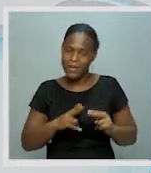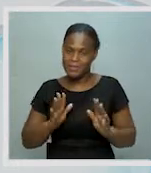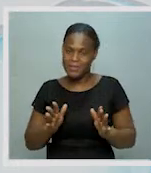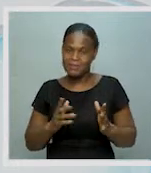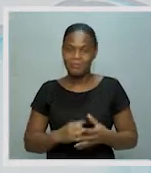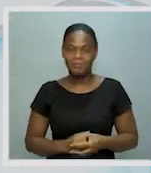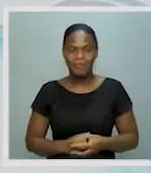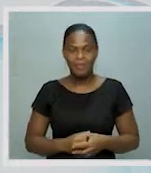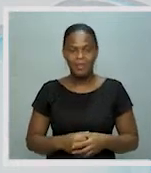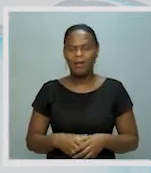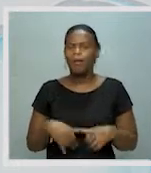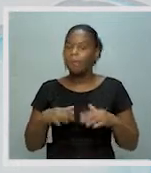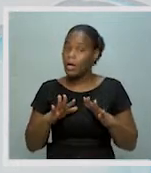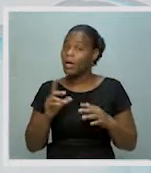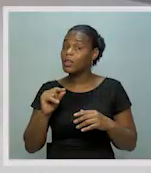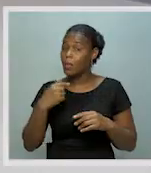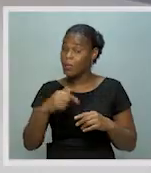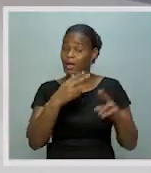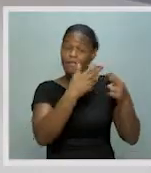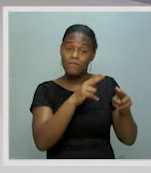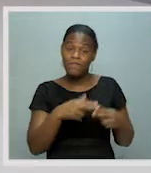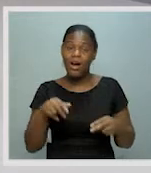diversidade. Muito embora existam